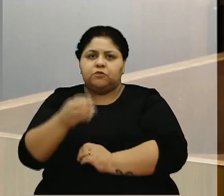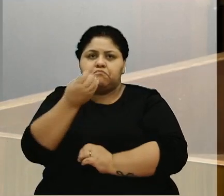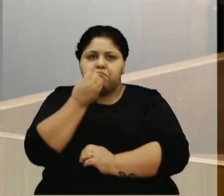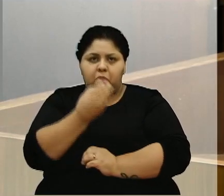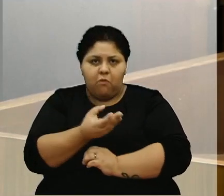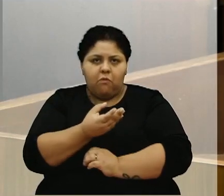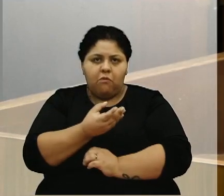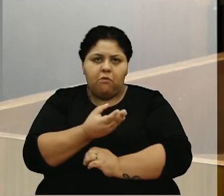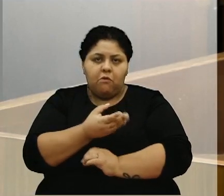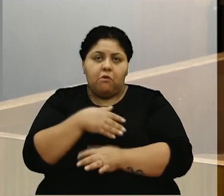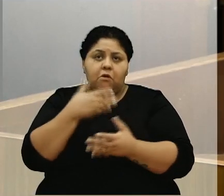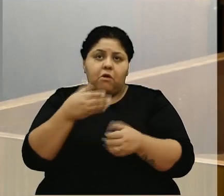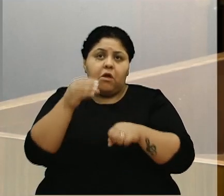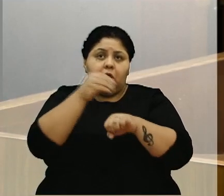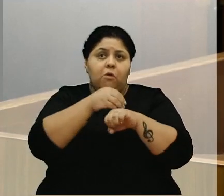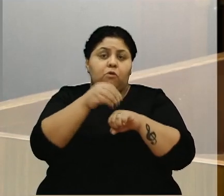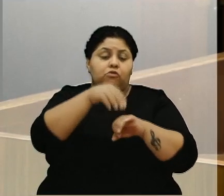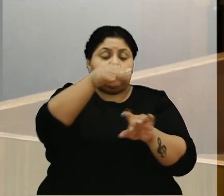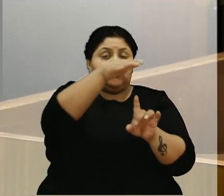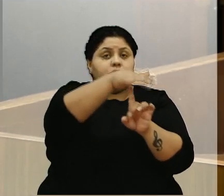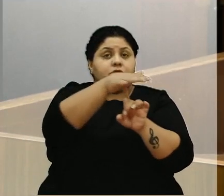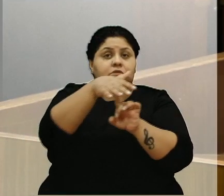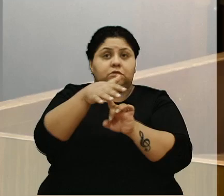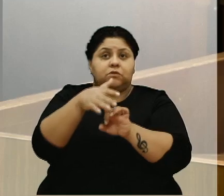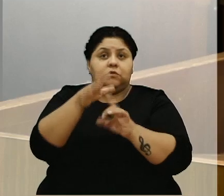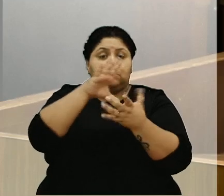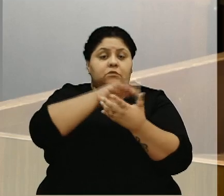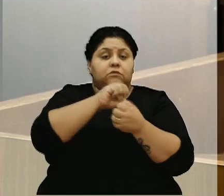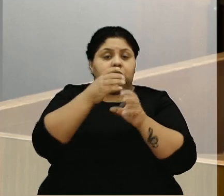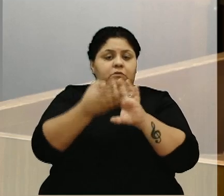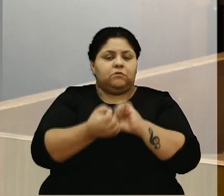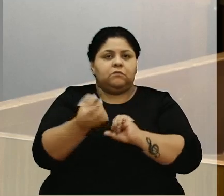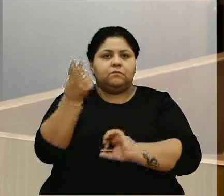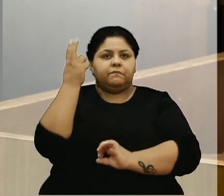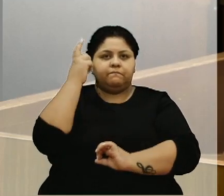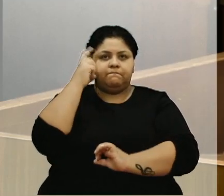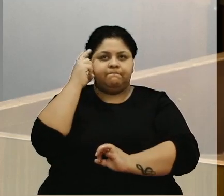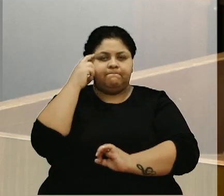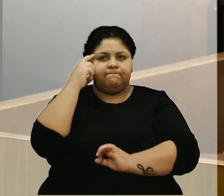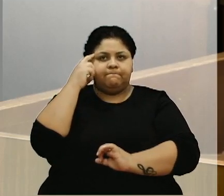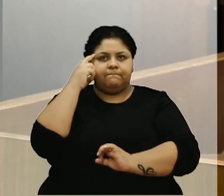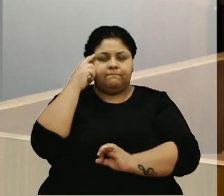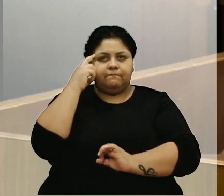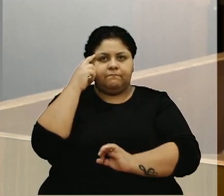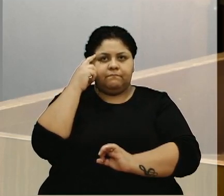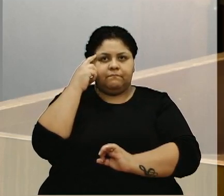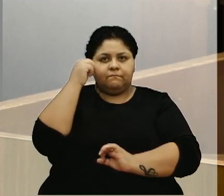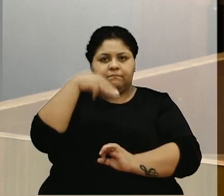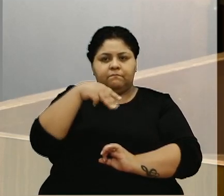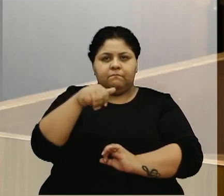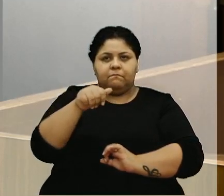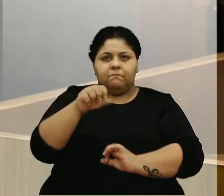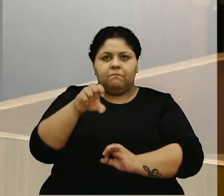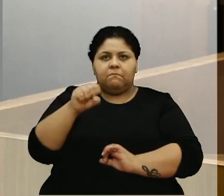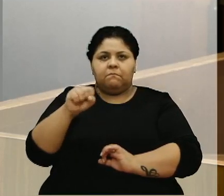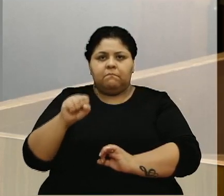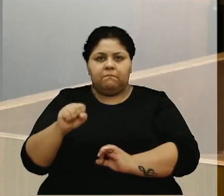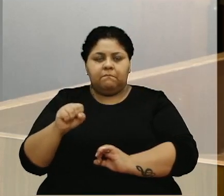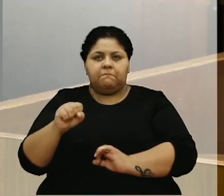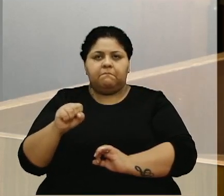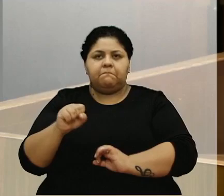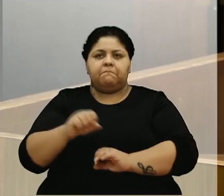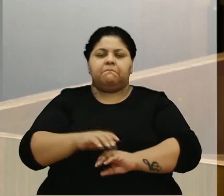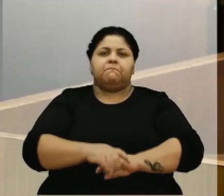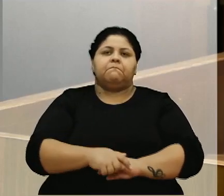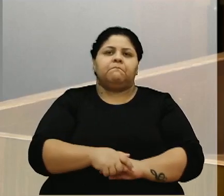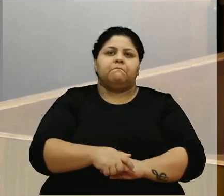Então surgiu aí a Feira de Artesanato Cultural aí da Maesa. Feira Cultural da